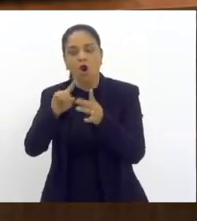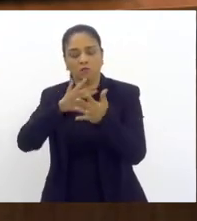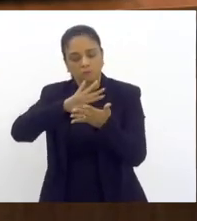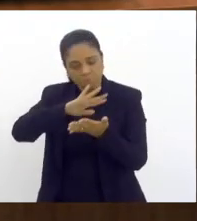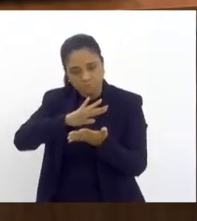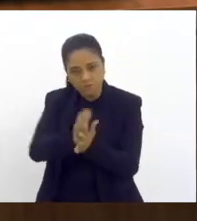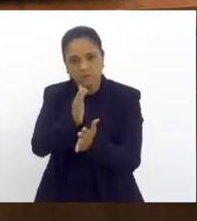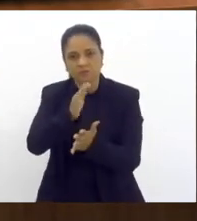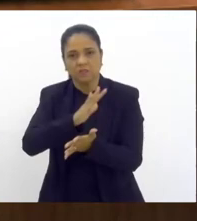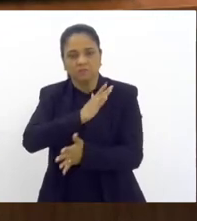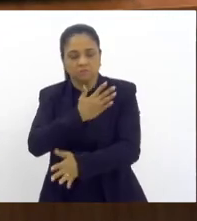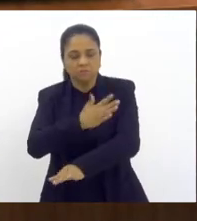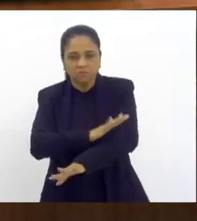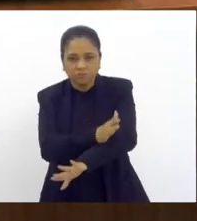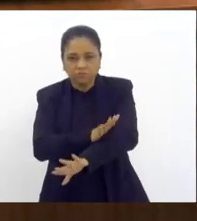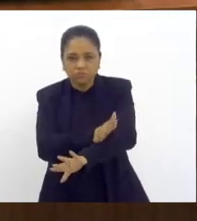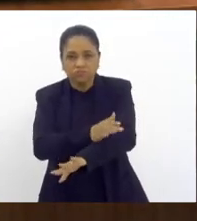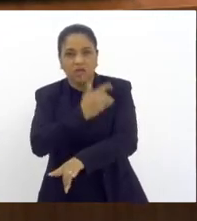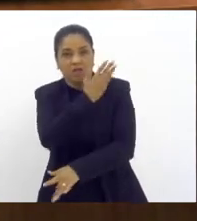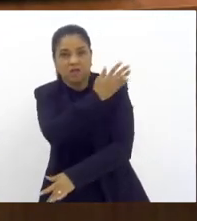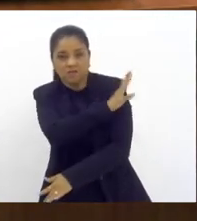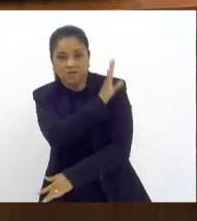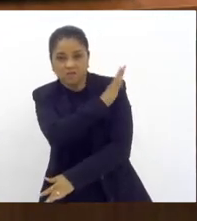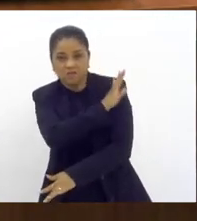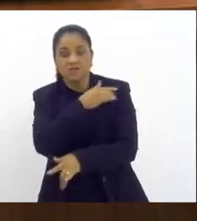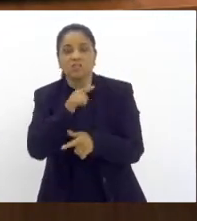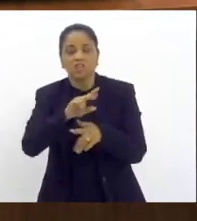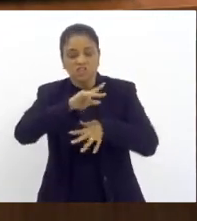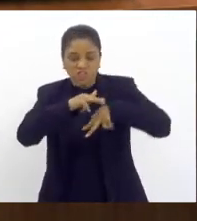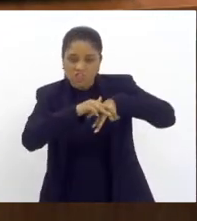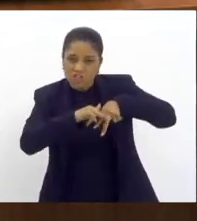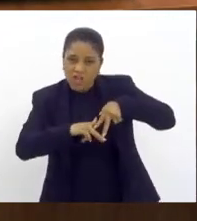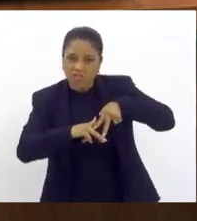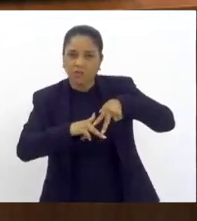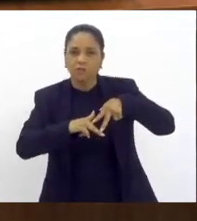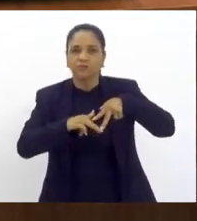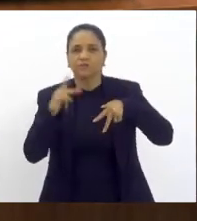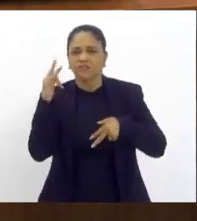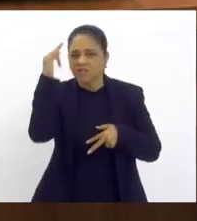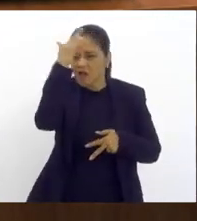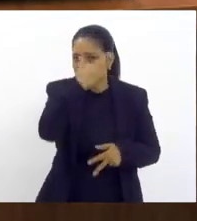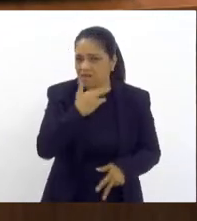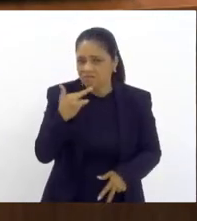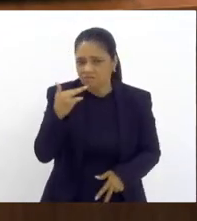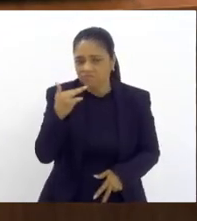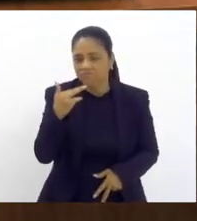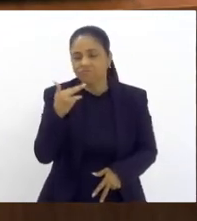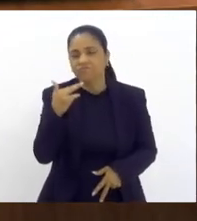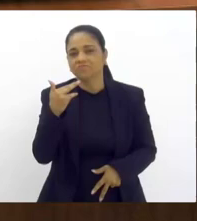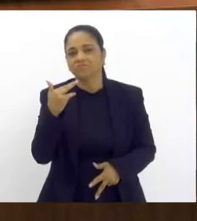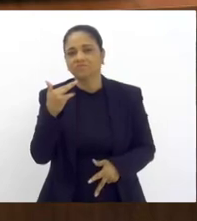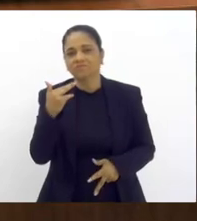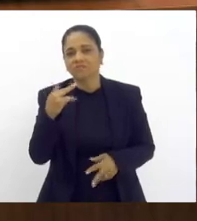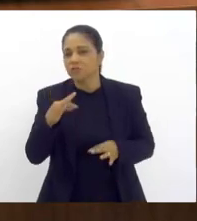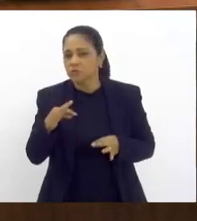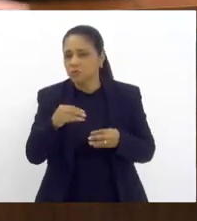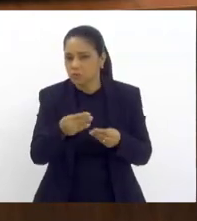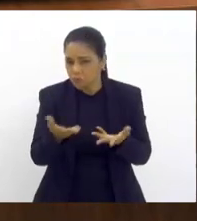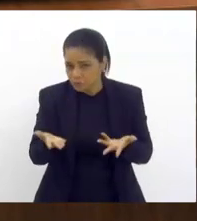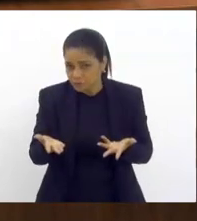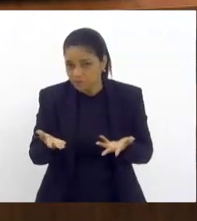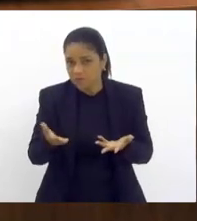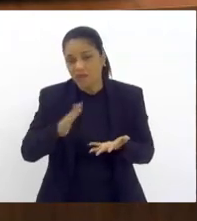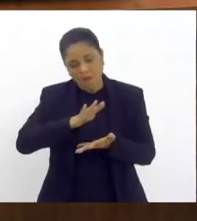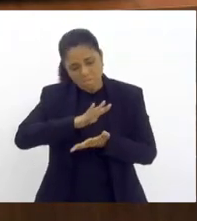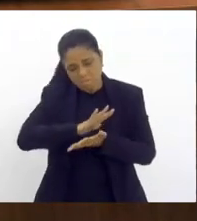discriminações. Contra a discriminação em razão de gênero, em razão de etnia, em razão de qualquer outra. É preconceito como